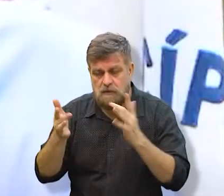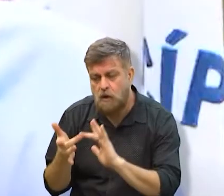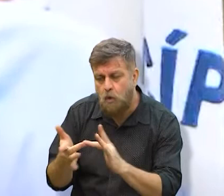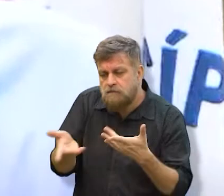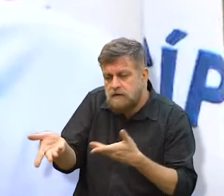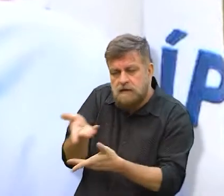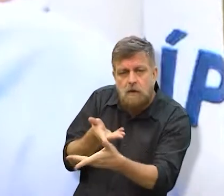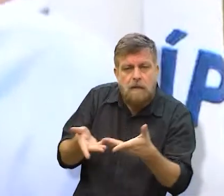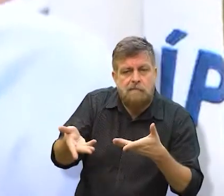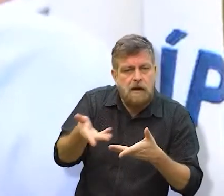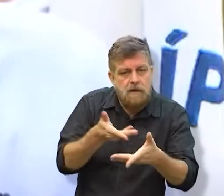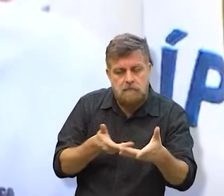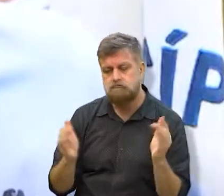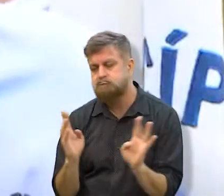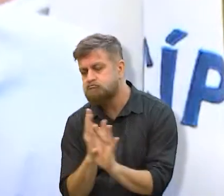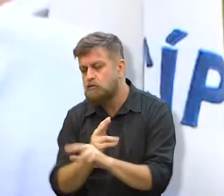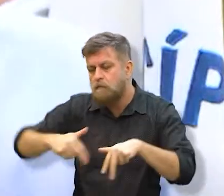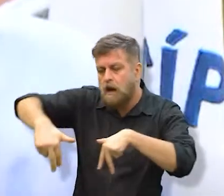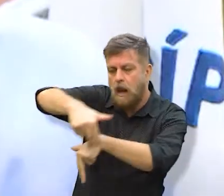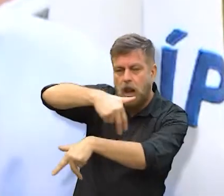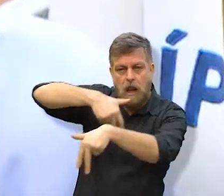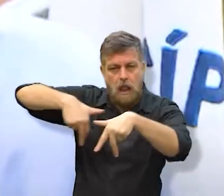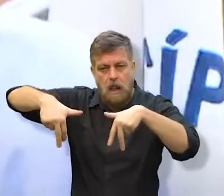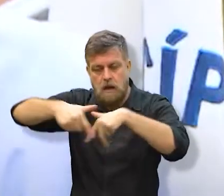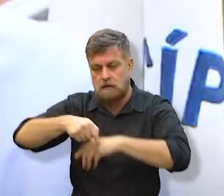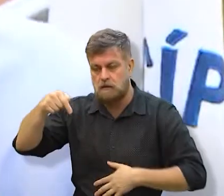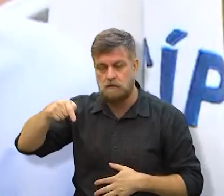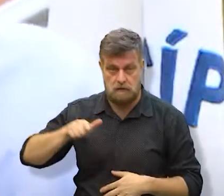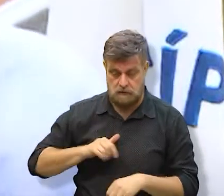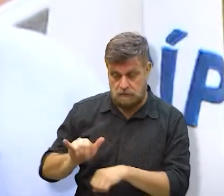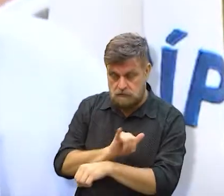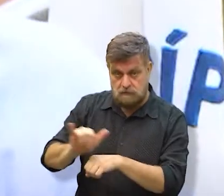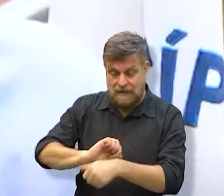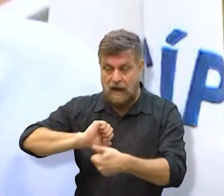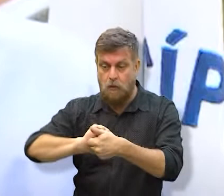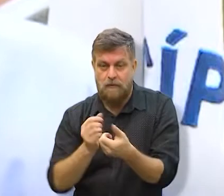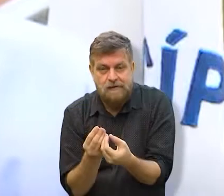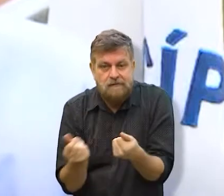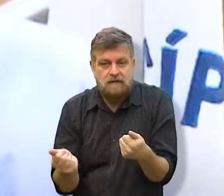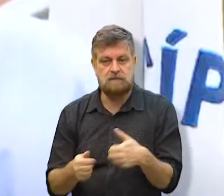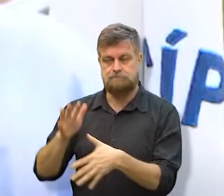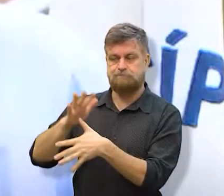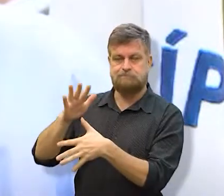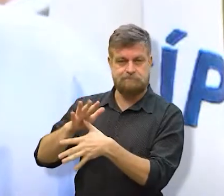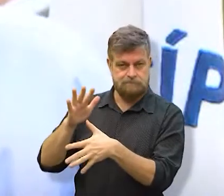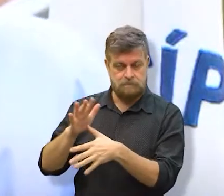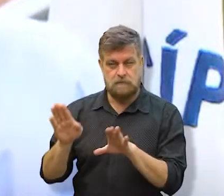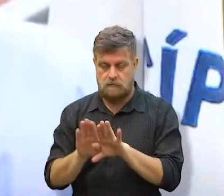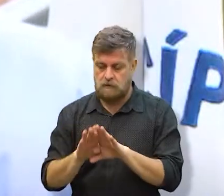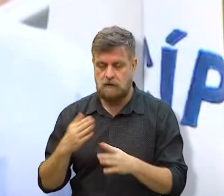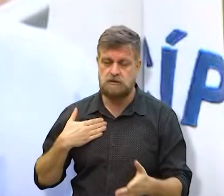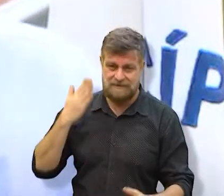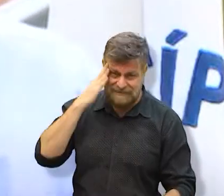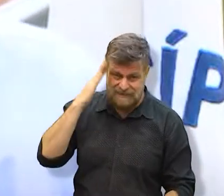o convívio, a convivência nesses ambientes urbanos. É um instrumento de requalificação urbana e